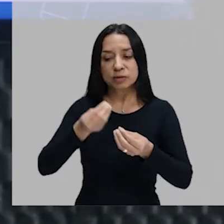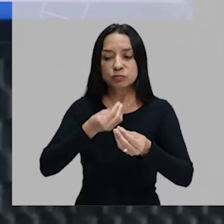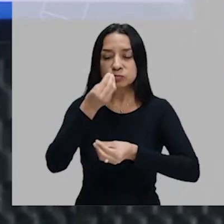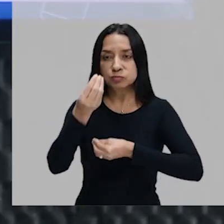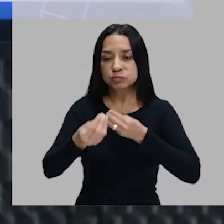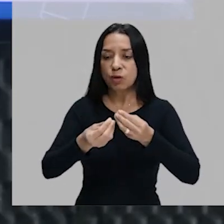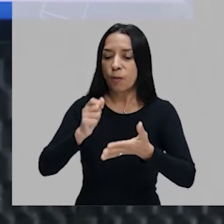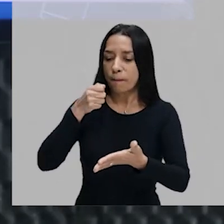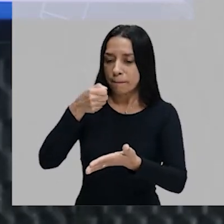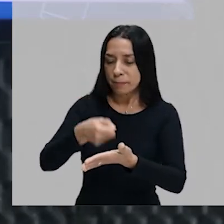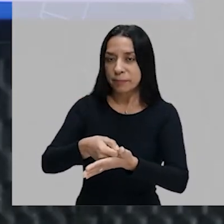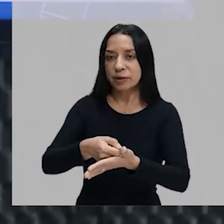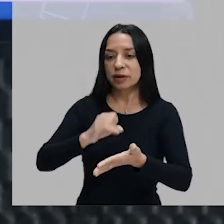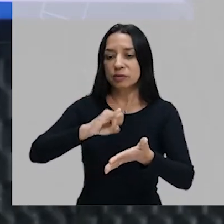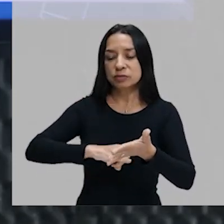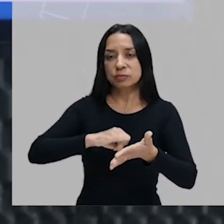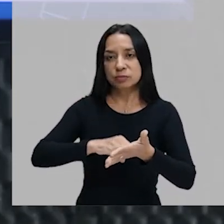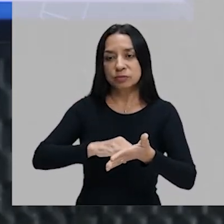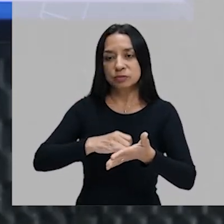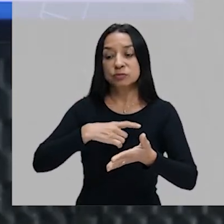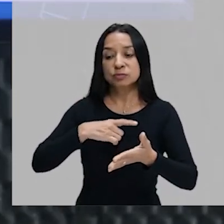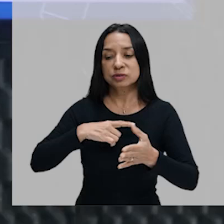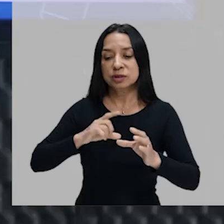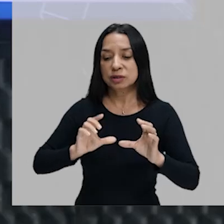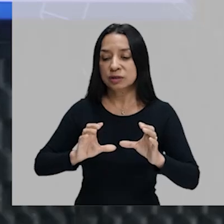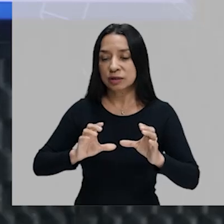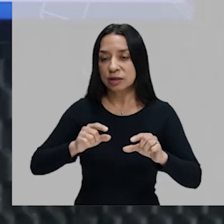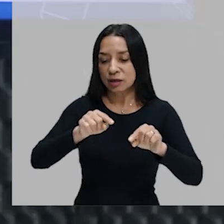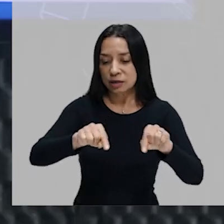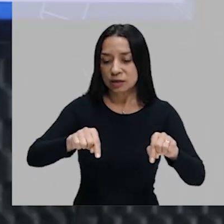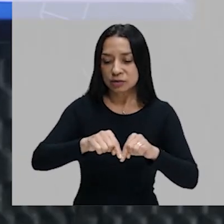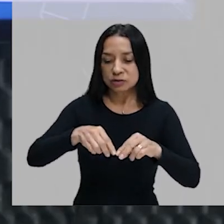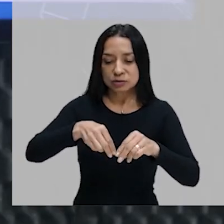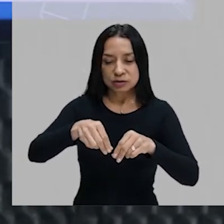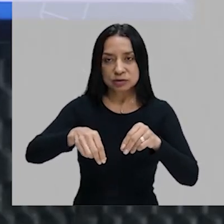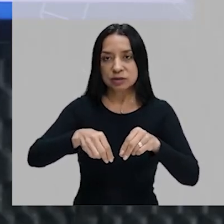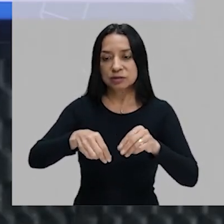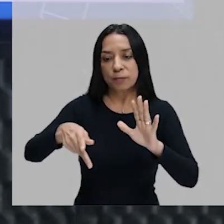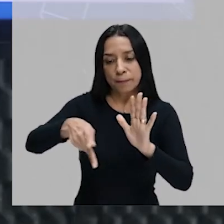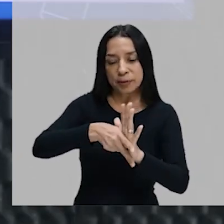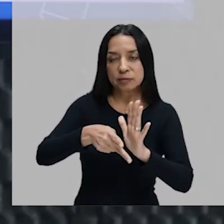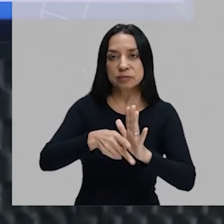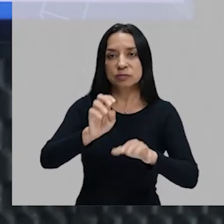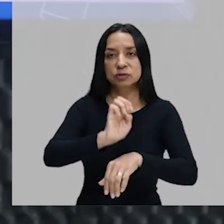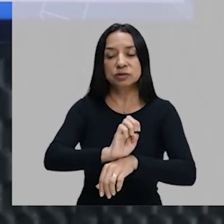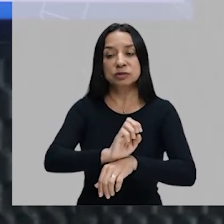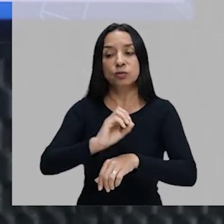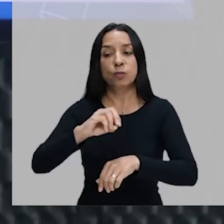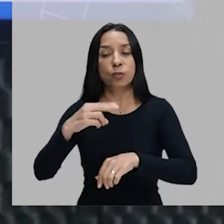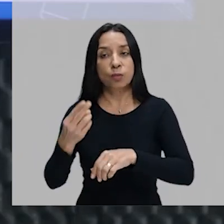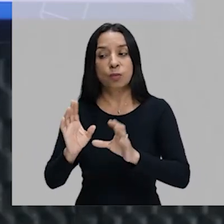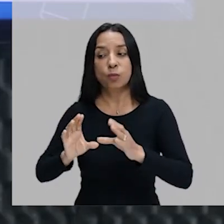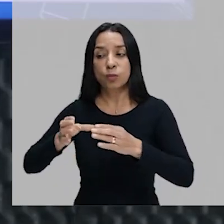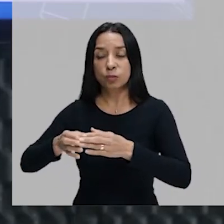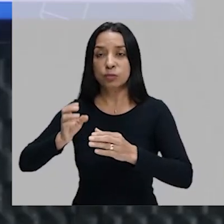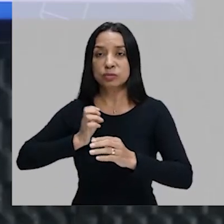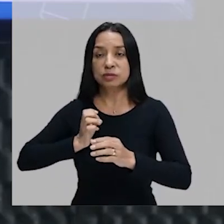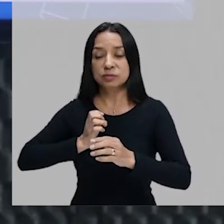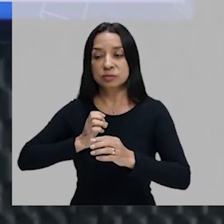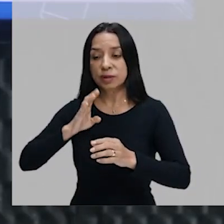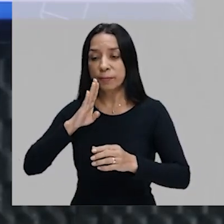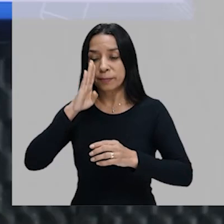que ocupavam essas terras que pertenciam ao Estado ou setores da nobreza que o Estado distribuía, a principal forma